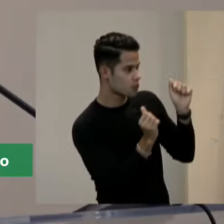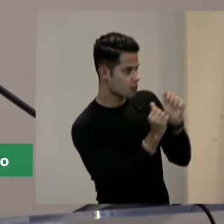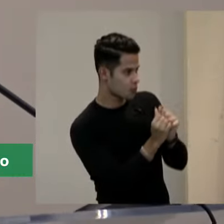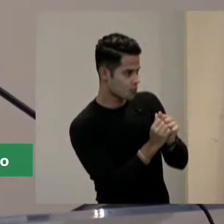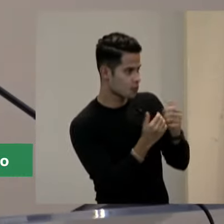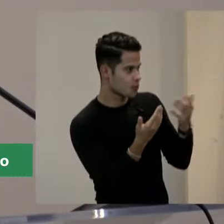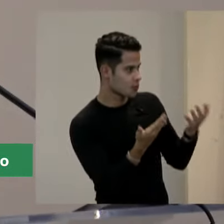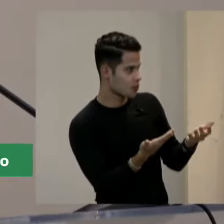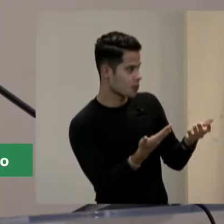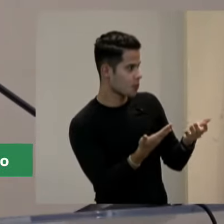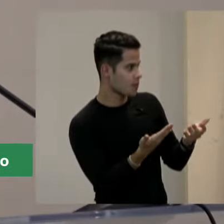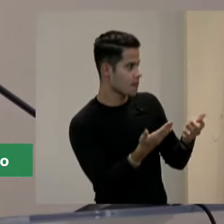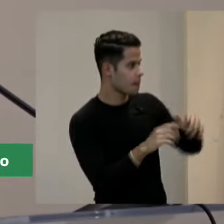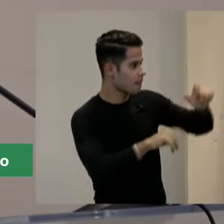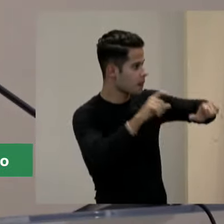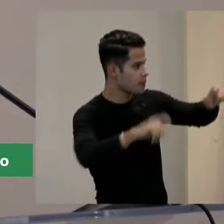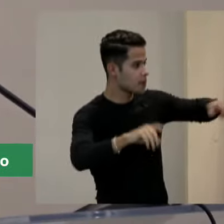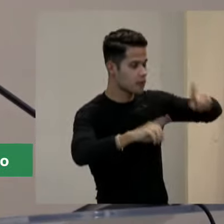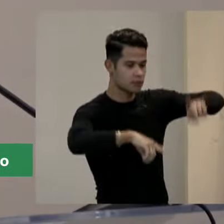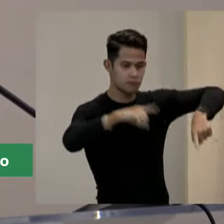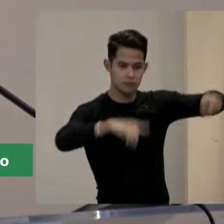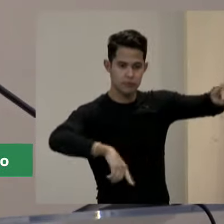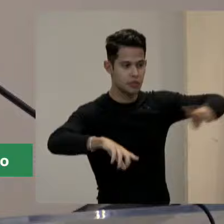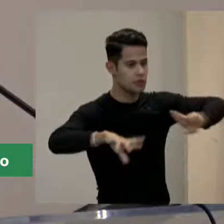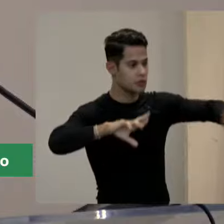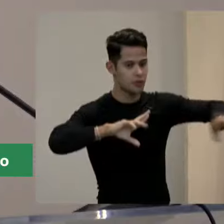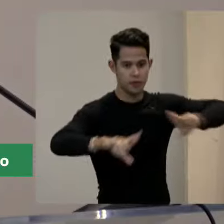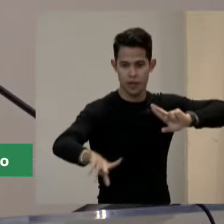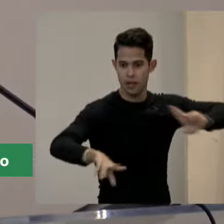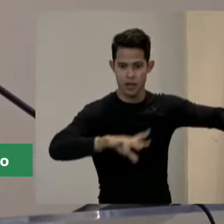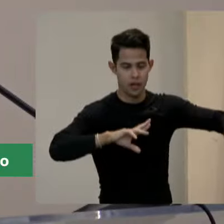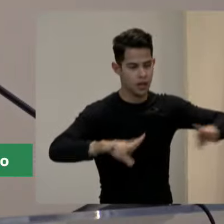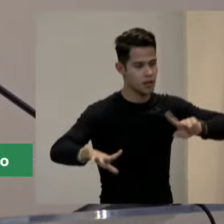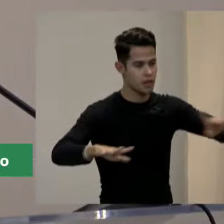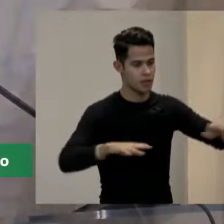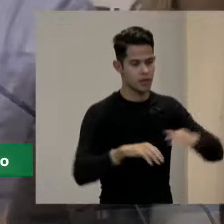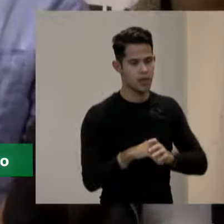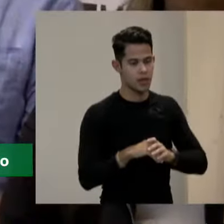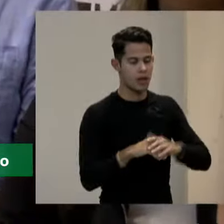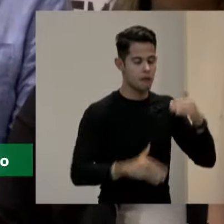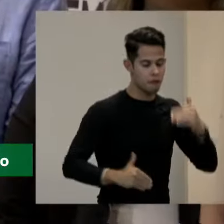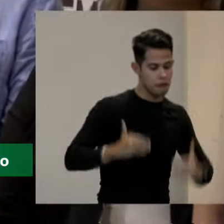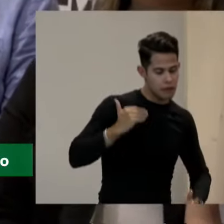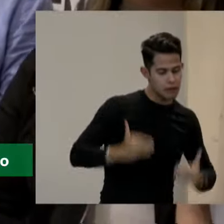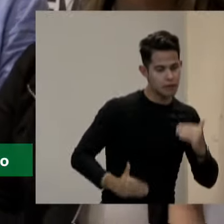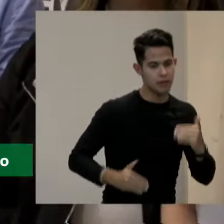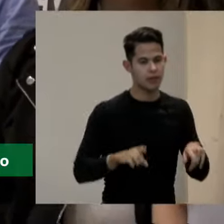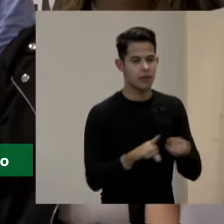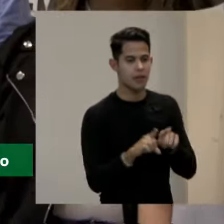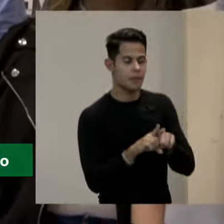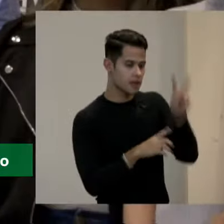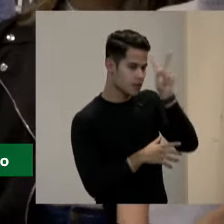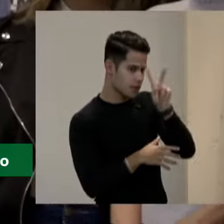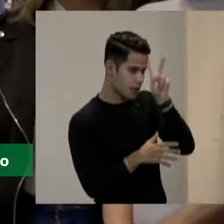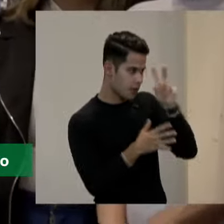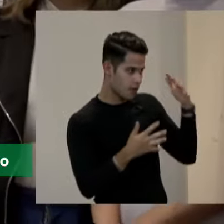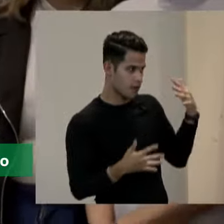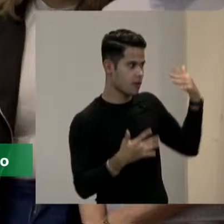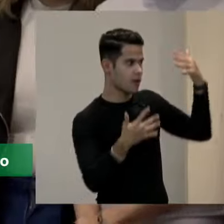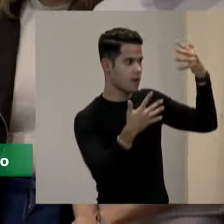ver, pessoas diversas, pessoas diferentes, não só fisicamente, mas com histórias diferentes,